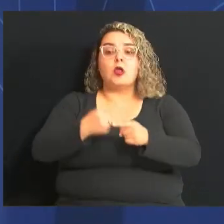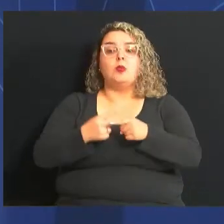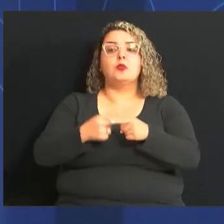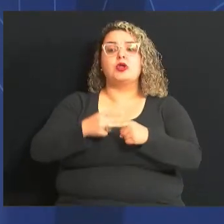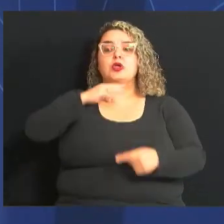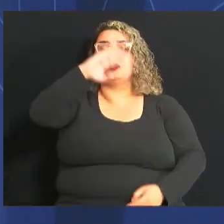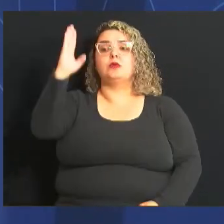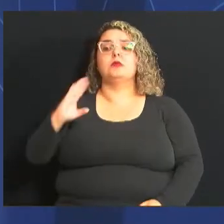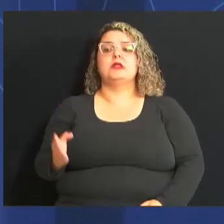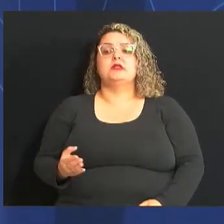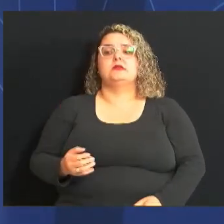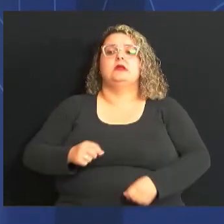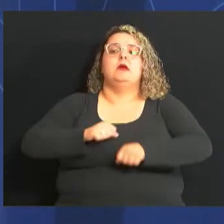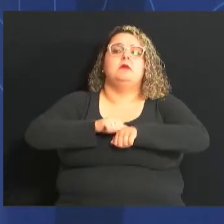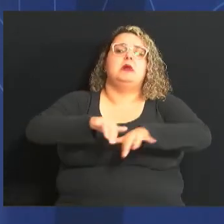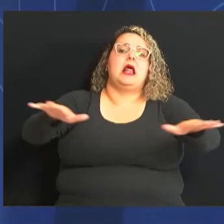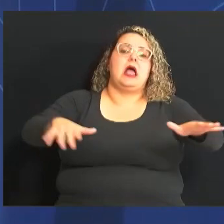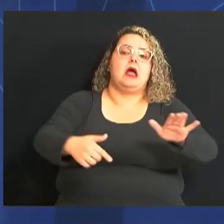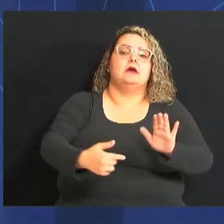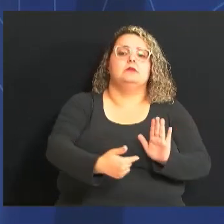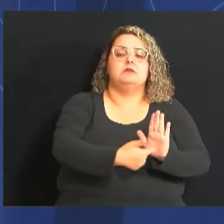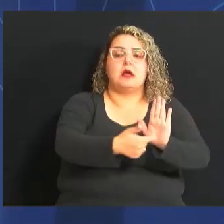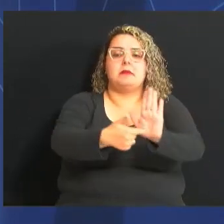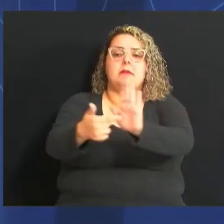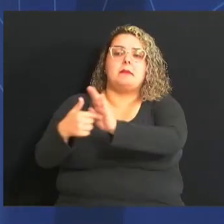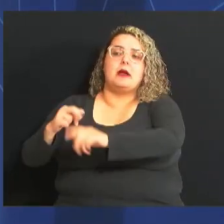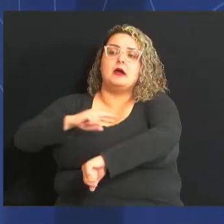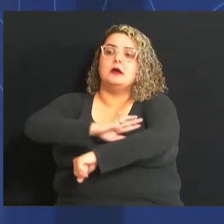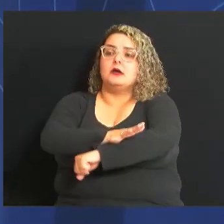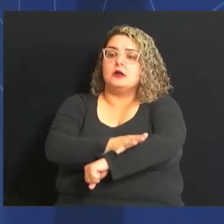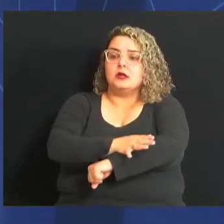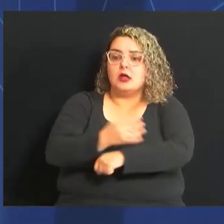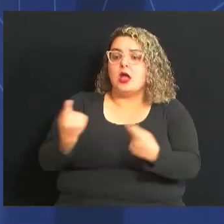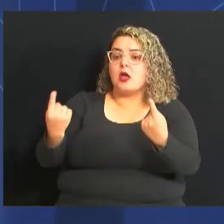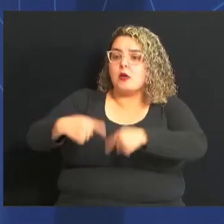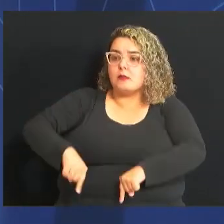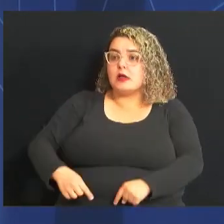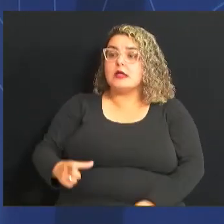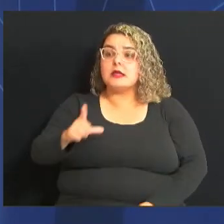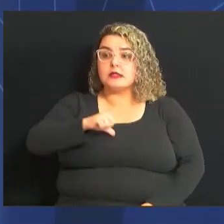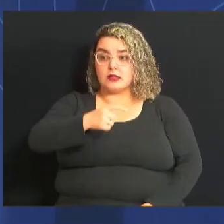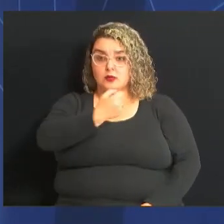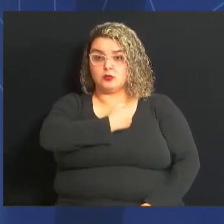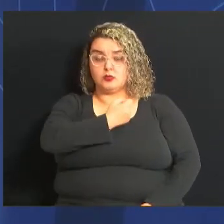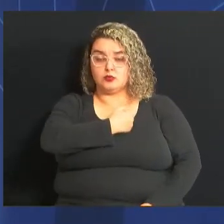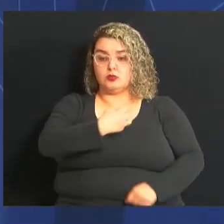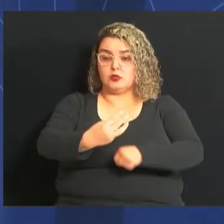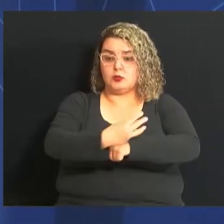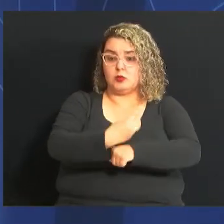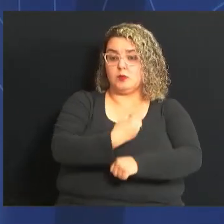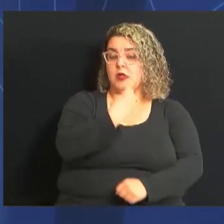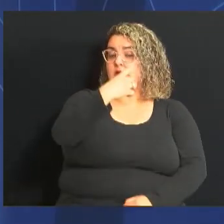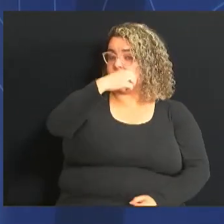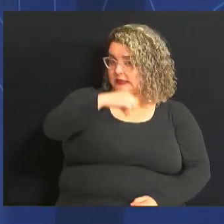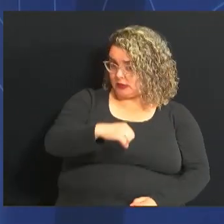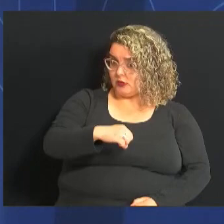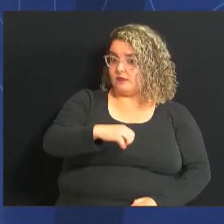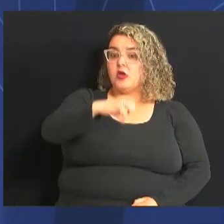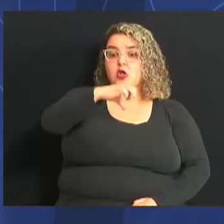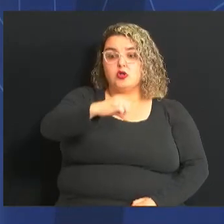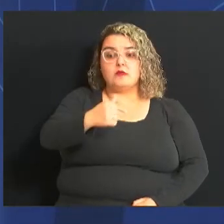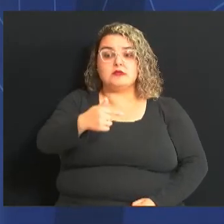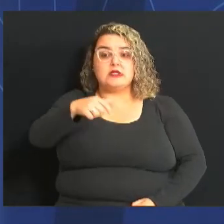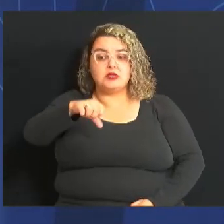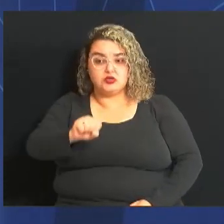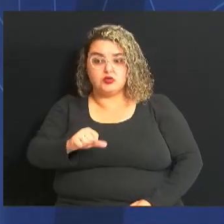tantos casos de racismo, como que a gente pode combater, e tem o número do nosso WhatsApp. Então, 19 é o nosso DDD,